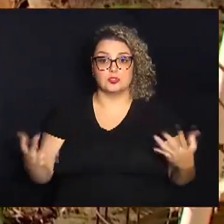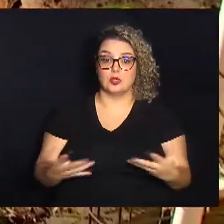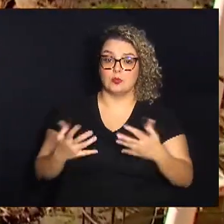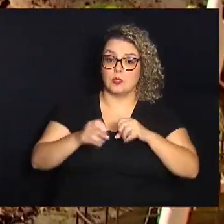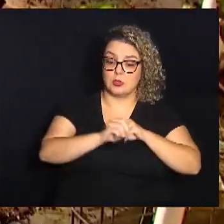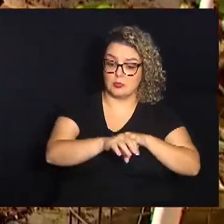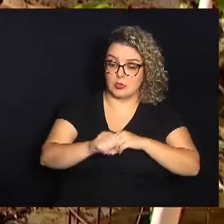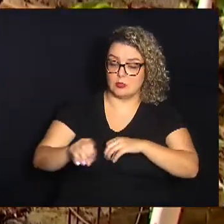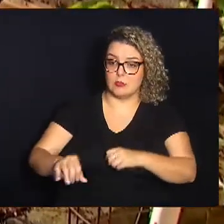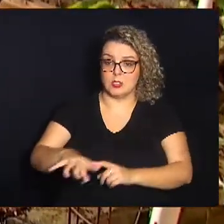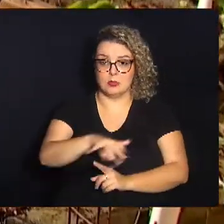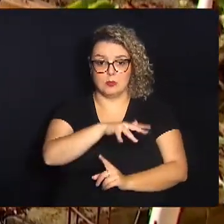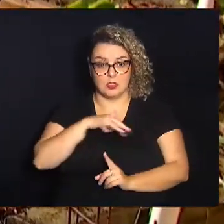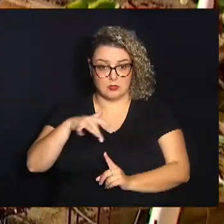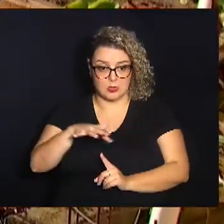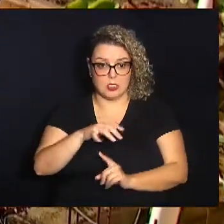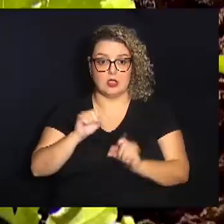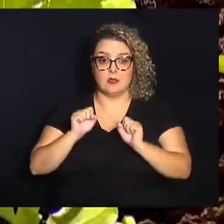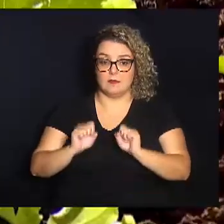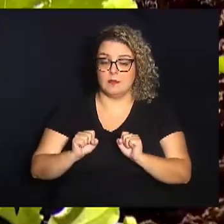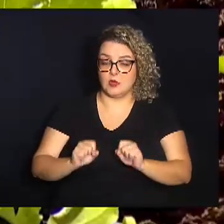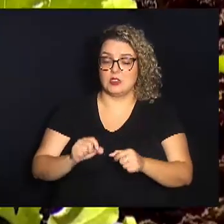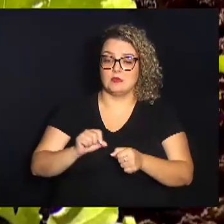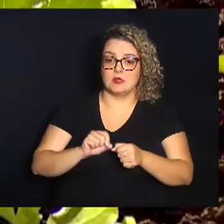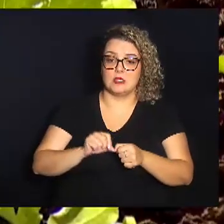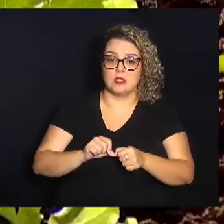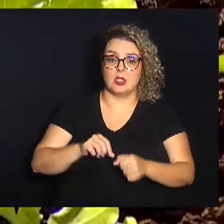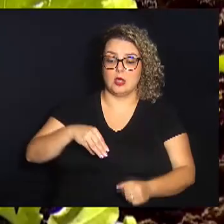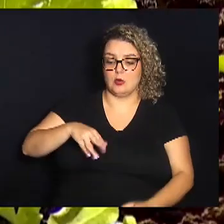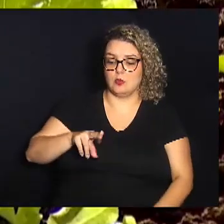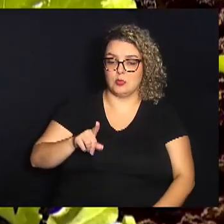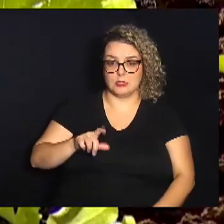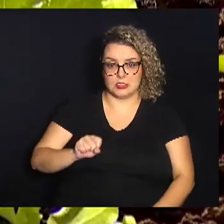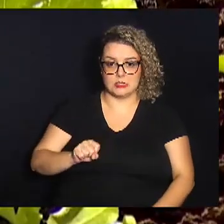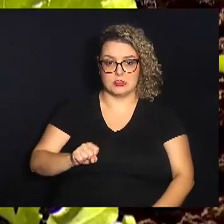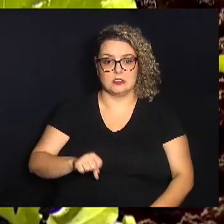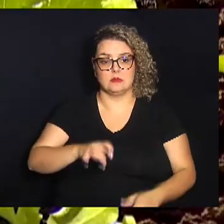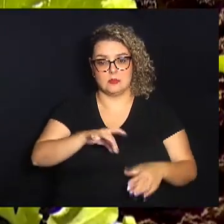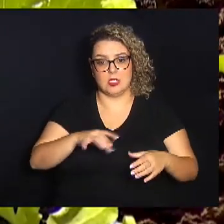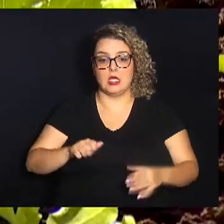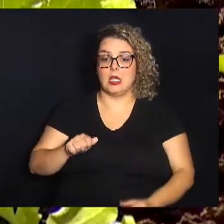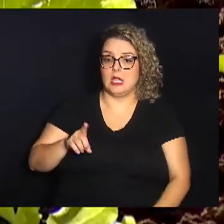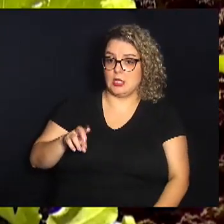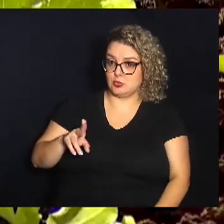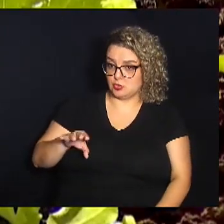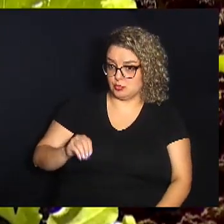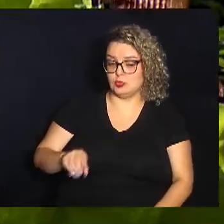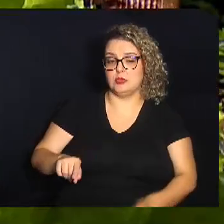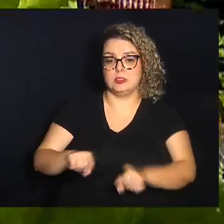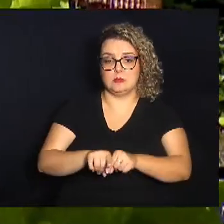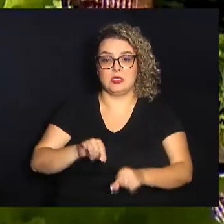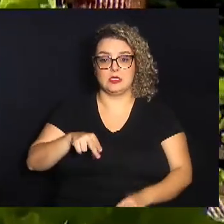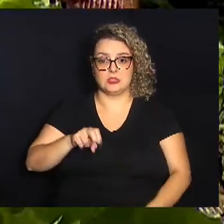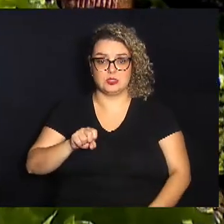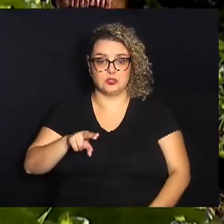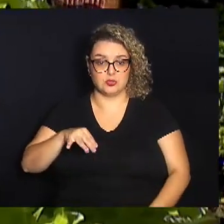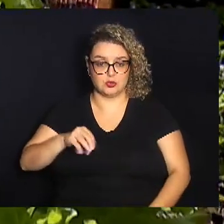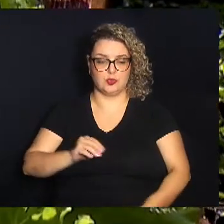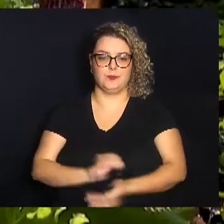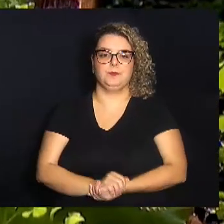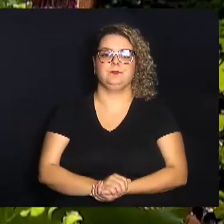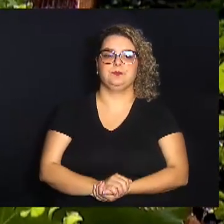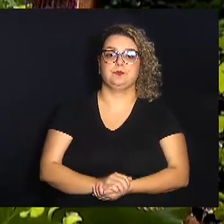educação ambiental, fazendo a doação de mudas para plantio, adubo e de insumos. Essa questão das